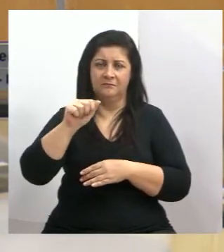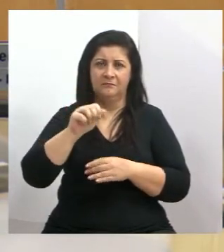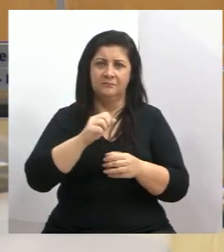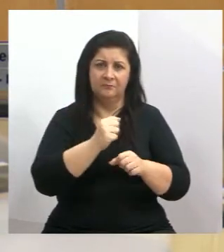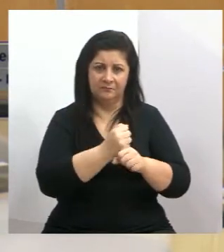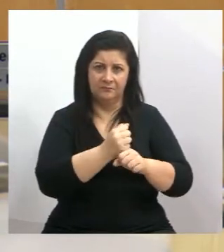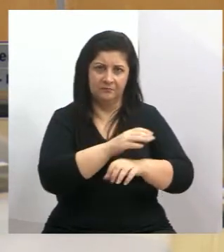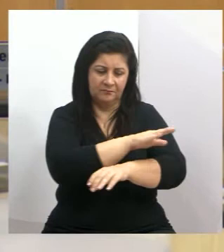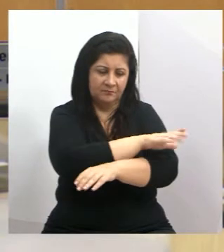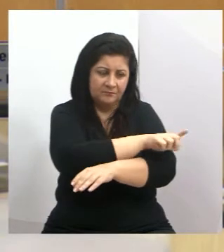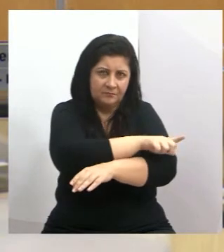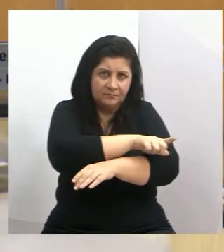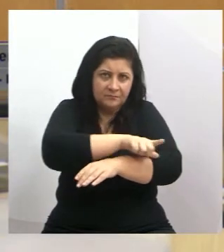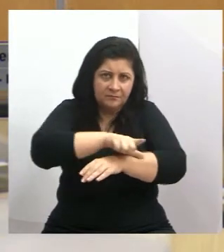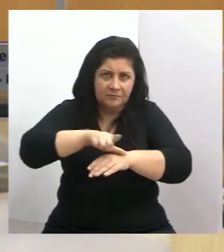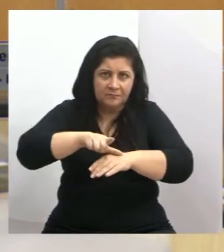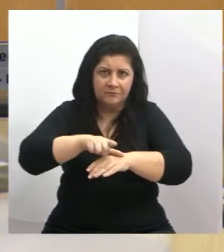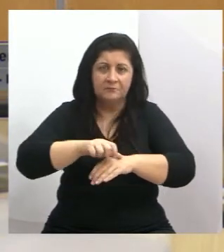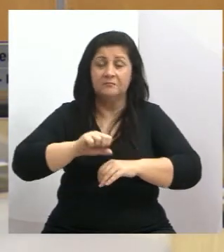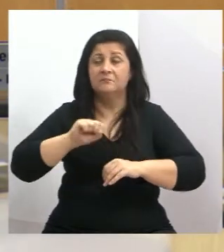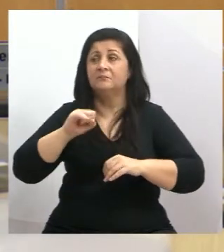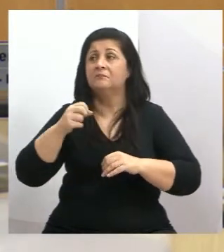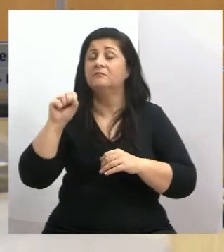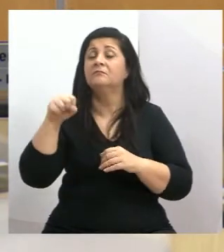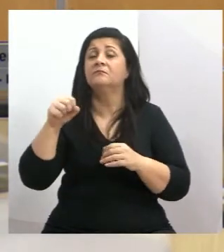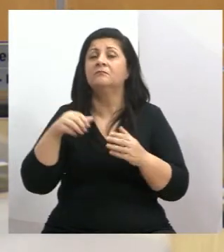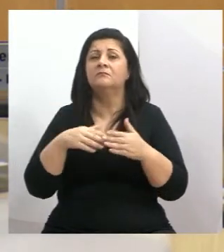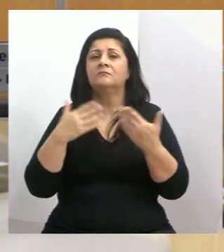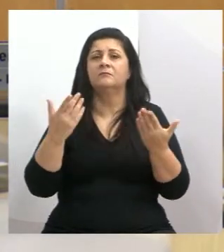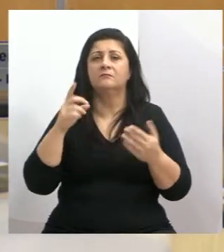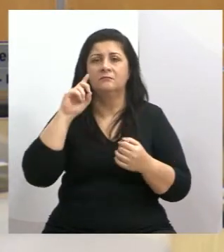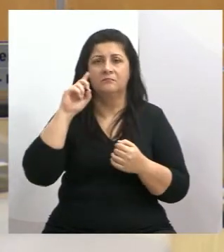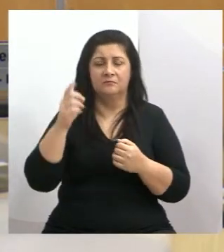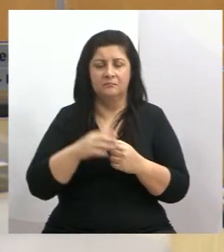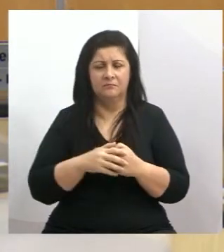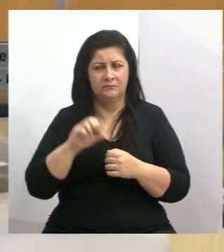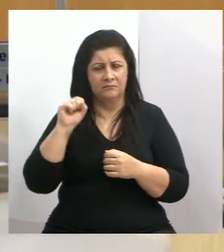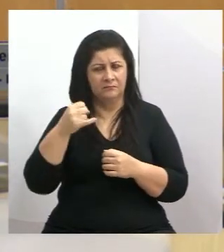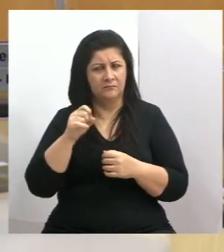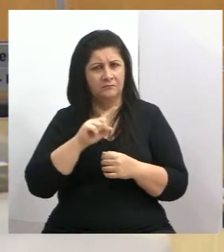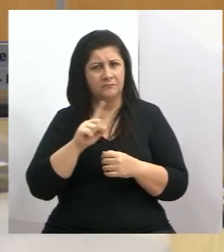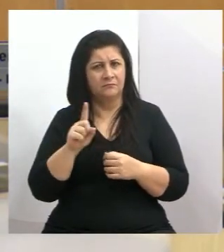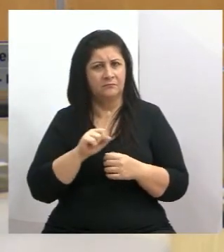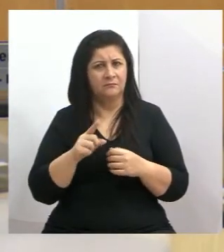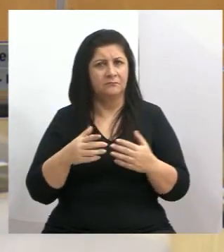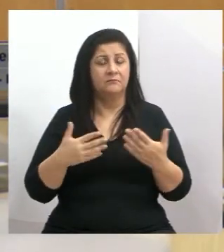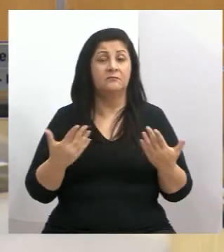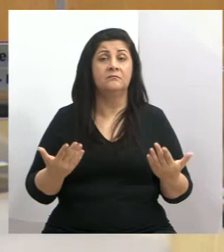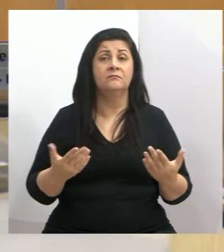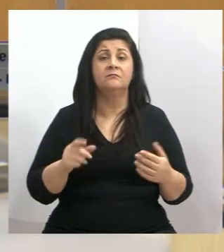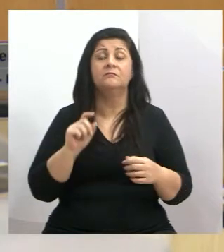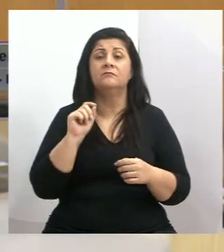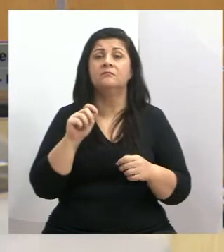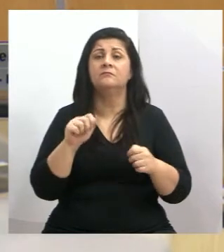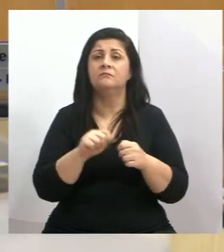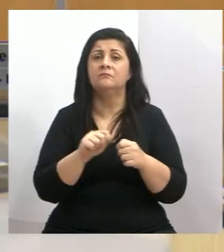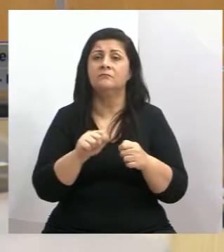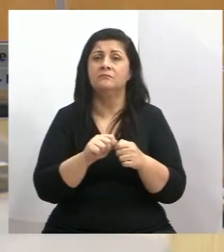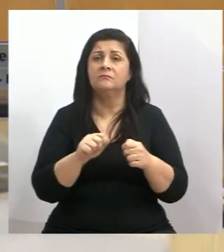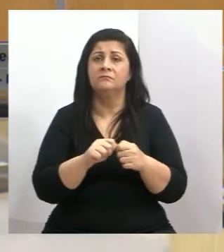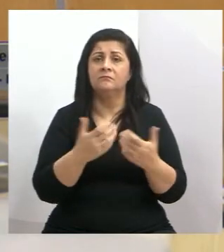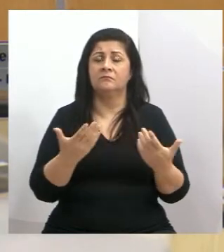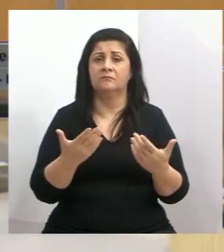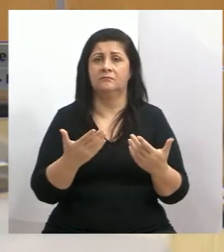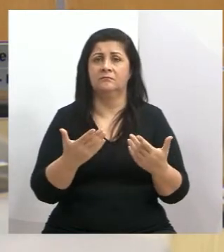Em caso positivo Qual o cronograma em caso negativo Quais medidas serão adotadas para